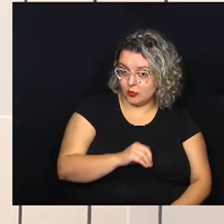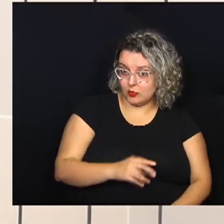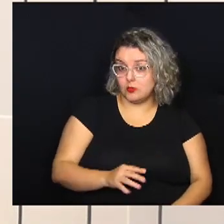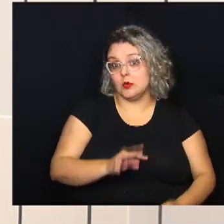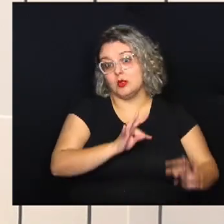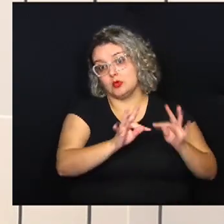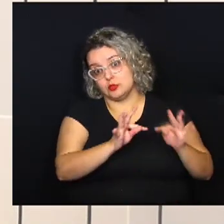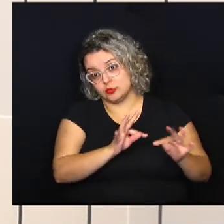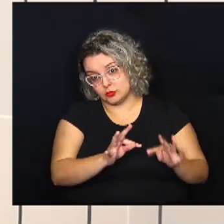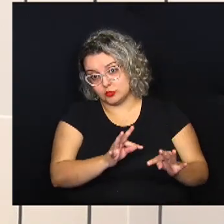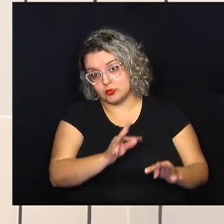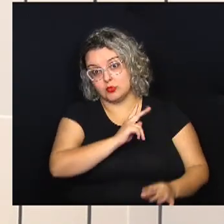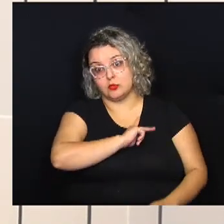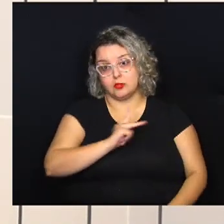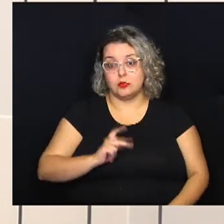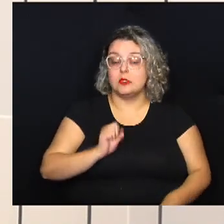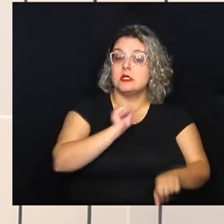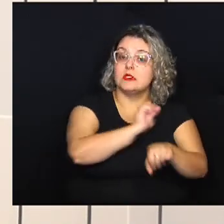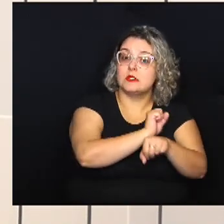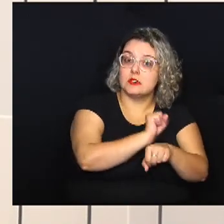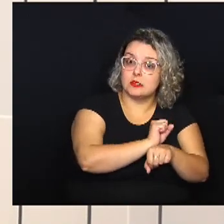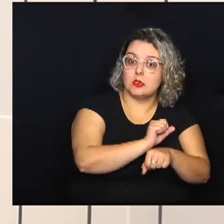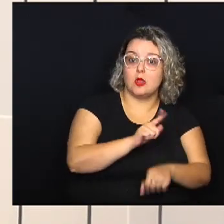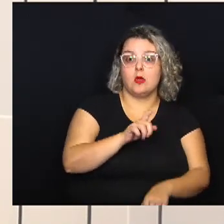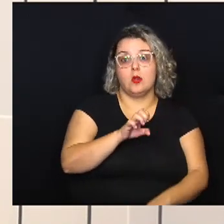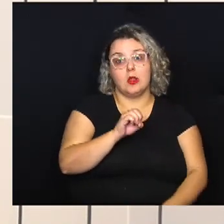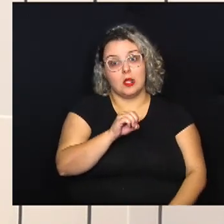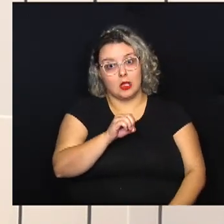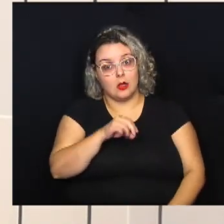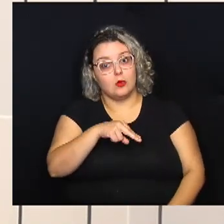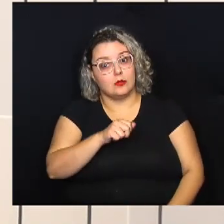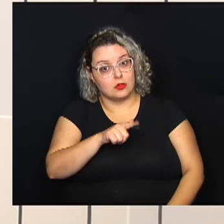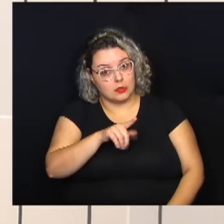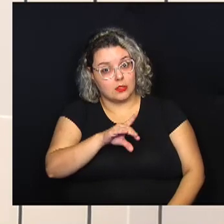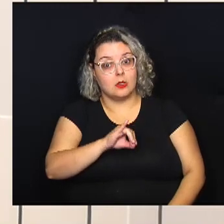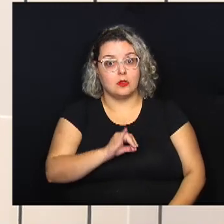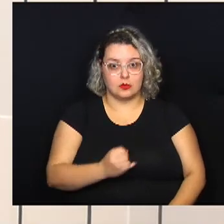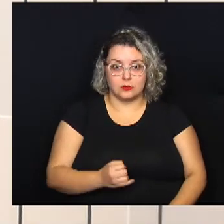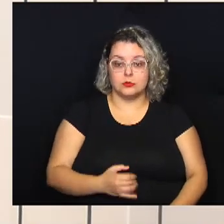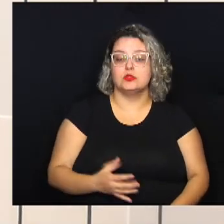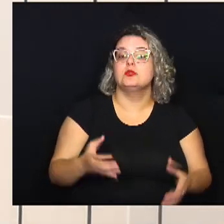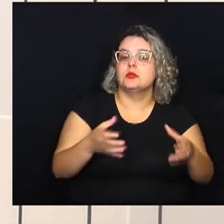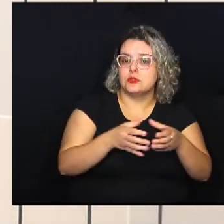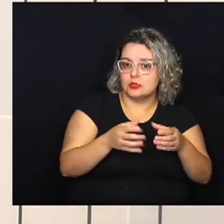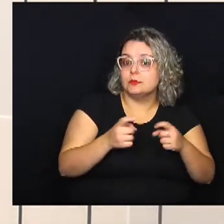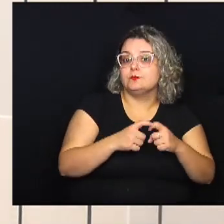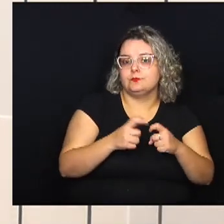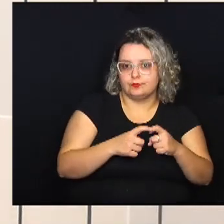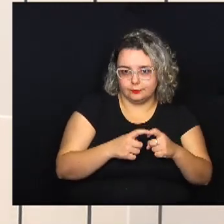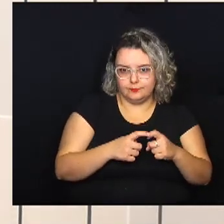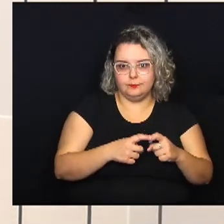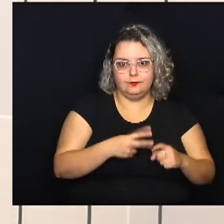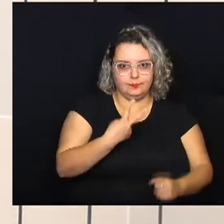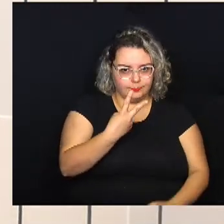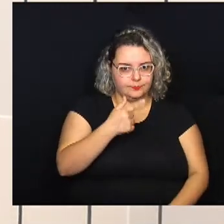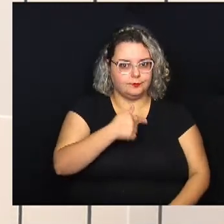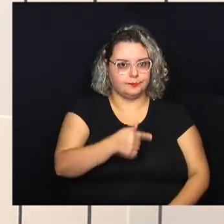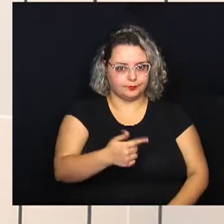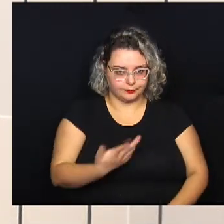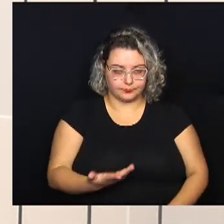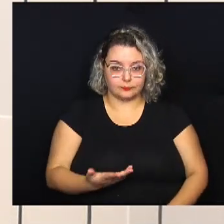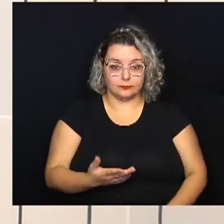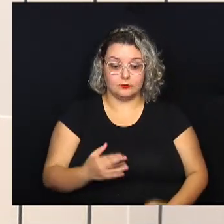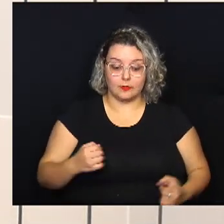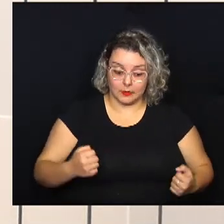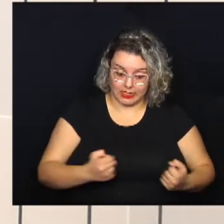pontepretano aguarda o meio-campista Leonaldi. Esse sim já está no departamento médico há 2 semanas. É um